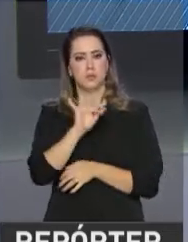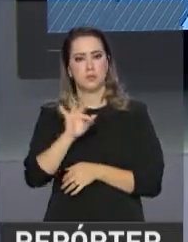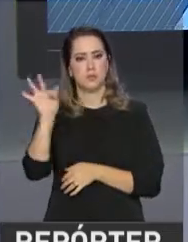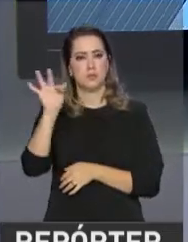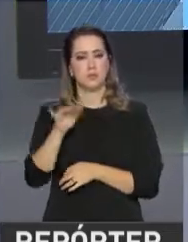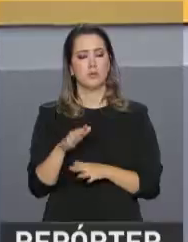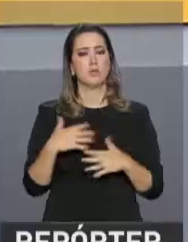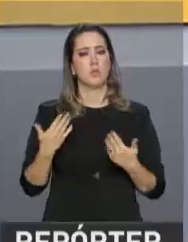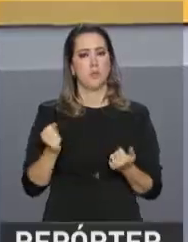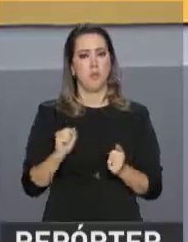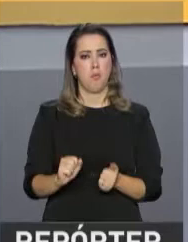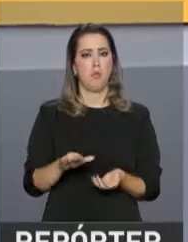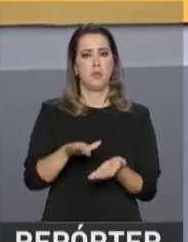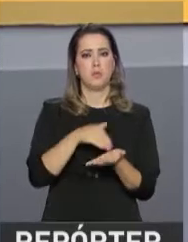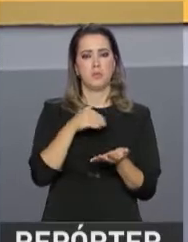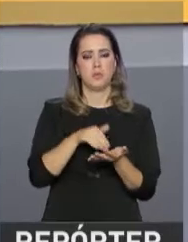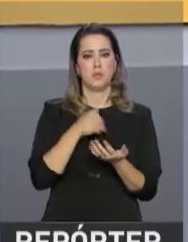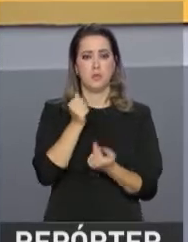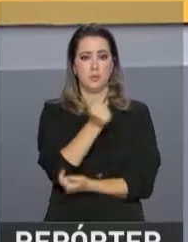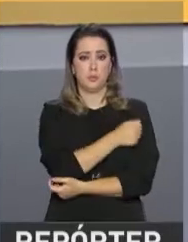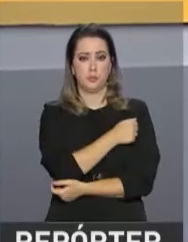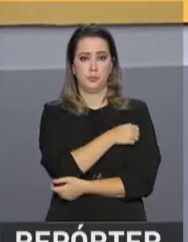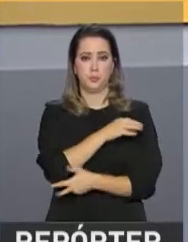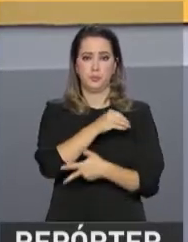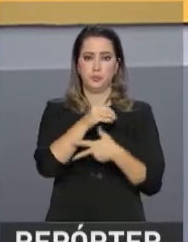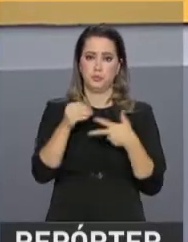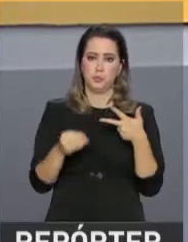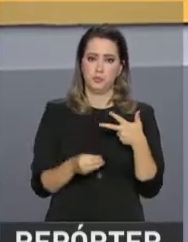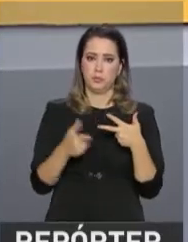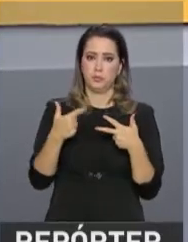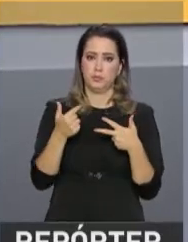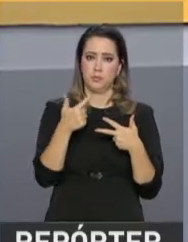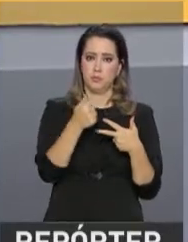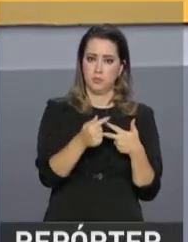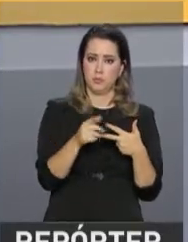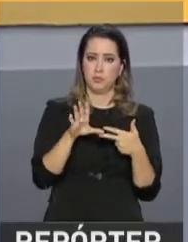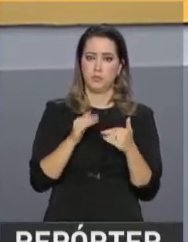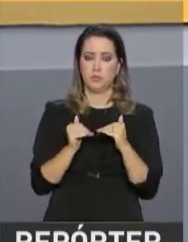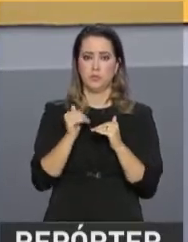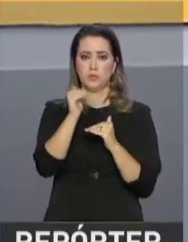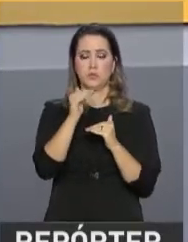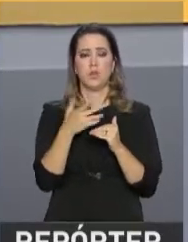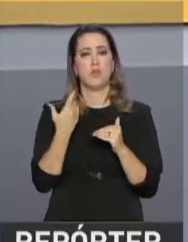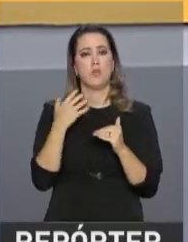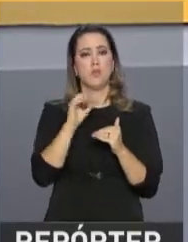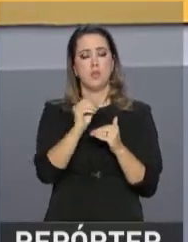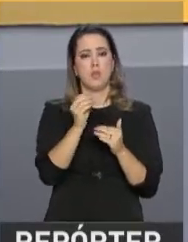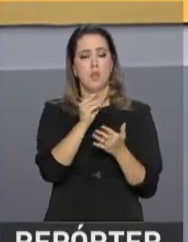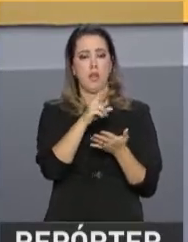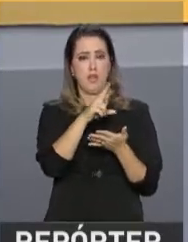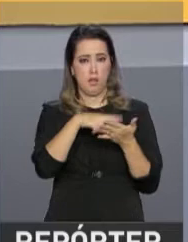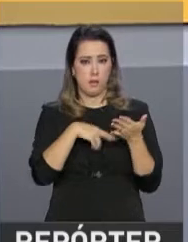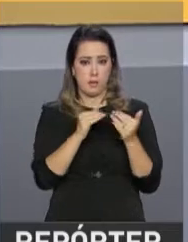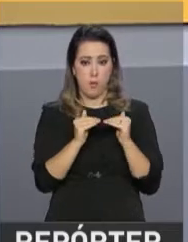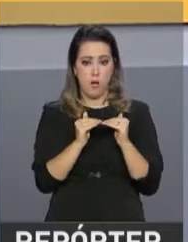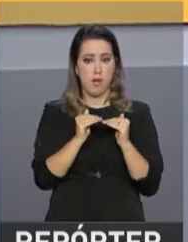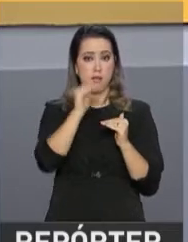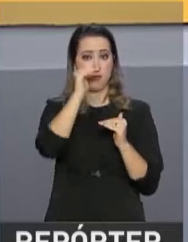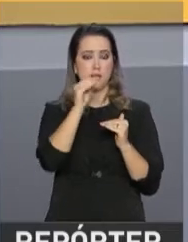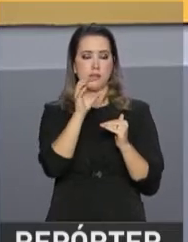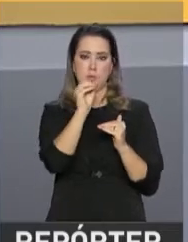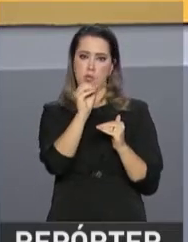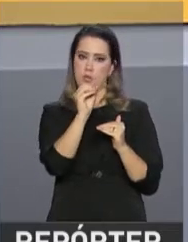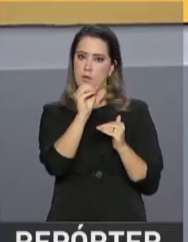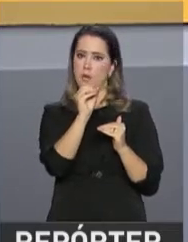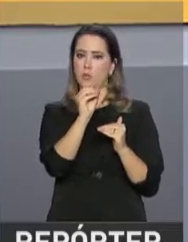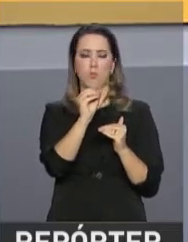estaduais podem se inscrever estudantes que participaram do enem em 2017 e que obtiveram na redação nota diferente de